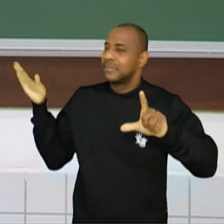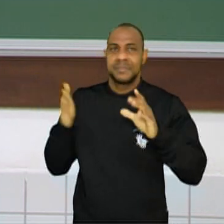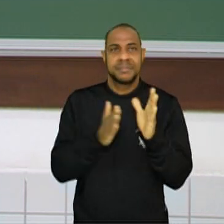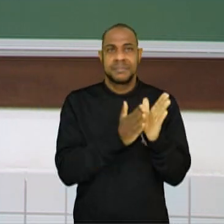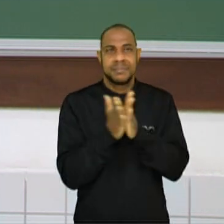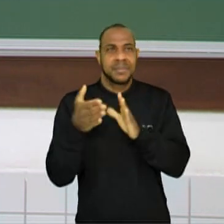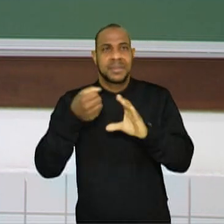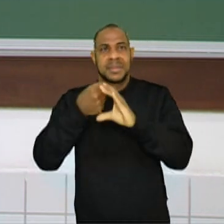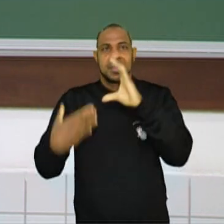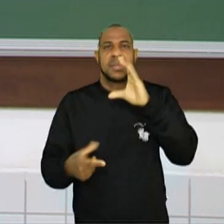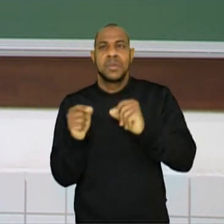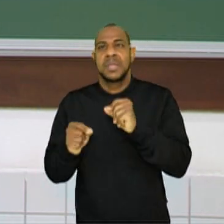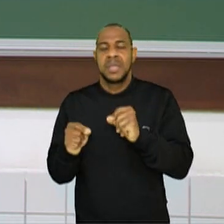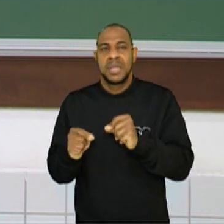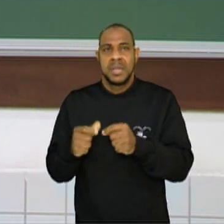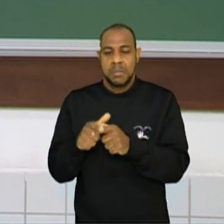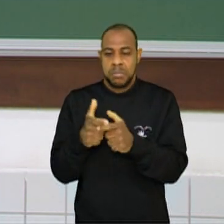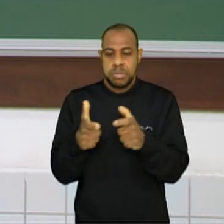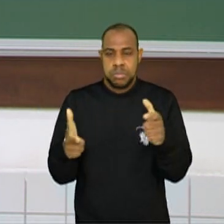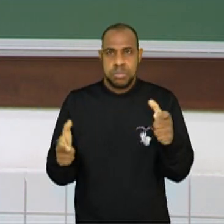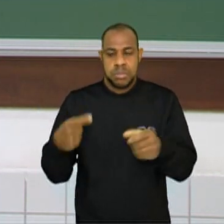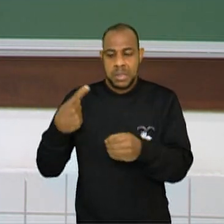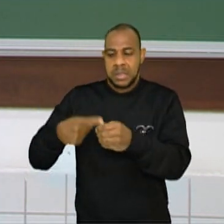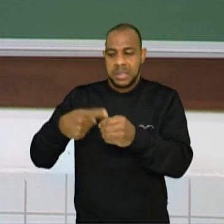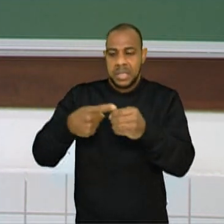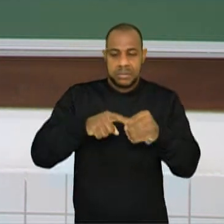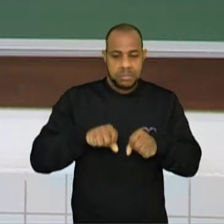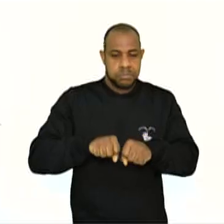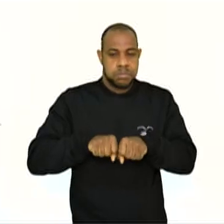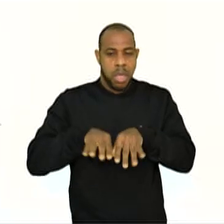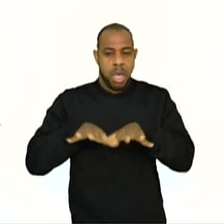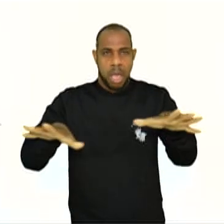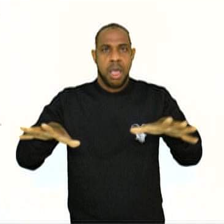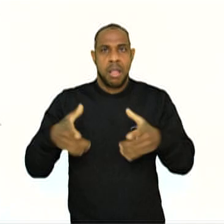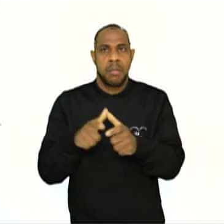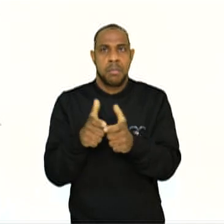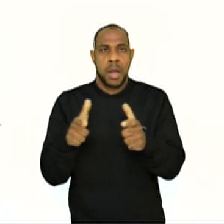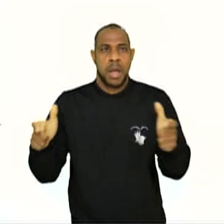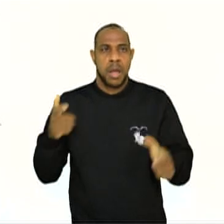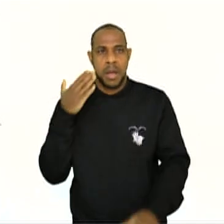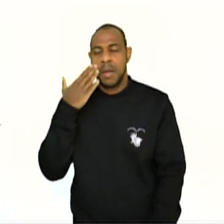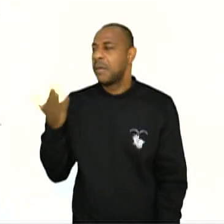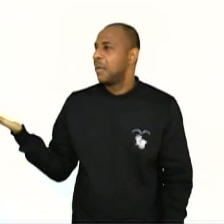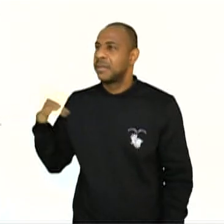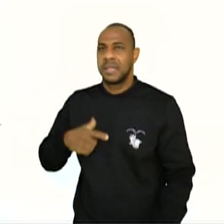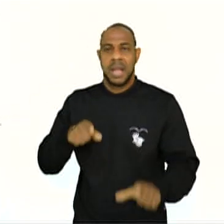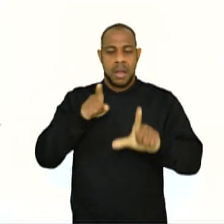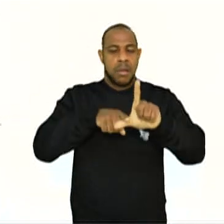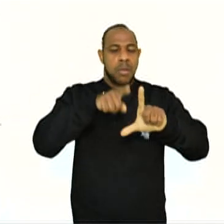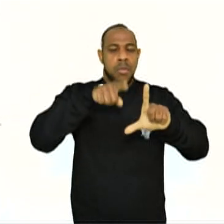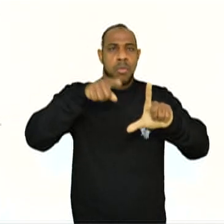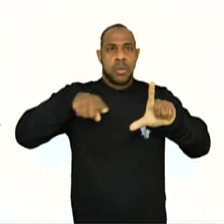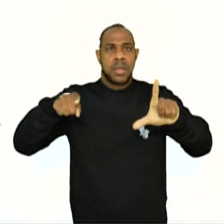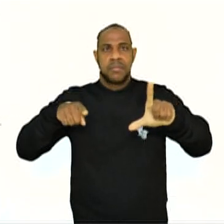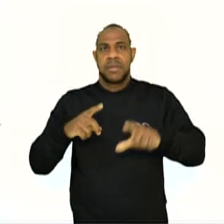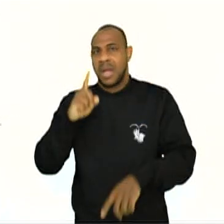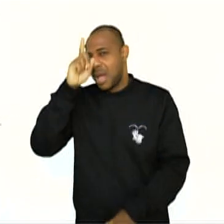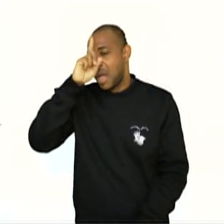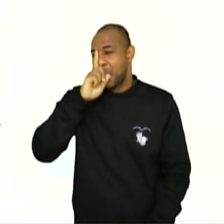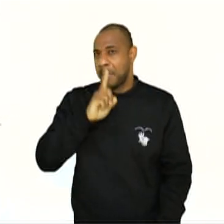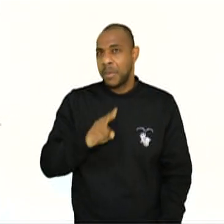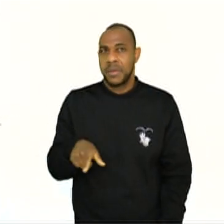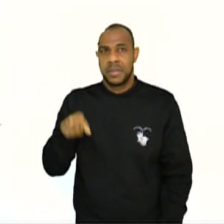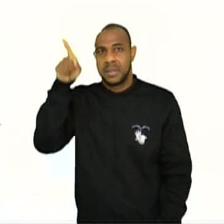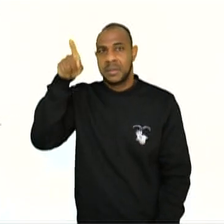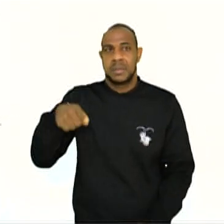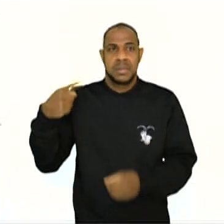é a urbanização. Aqui no slide, novamente, por favor, acompanhe. Você tem lá um gráfico, em amarelo aí a população